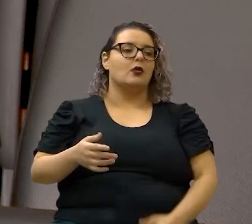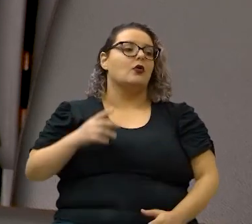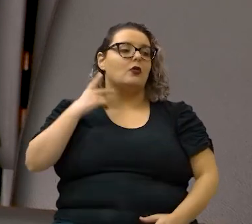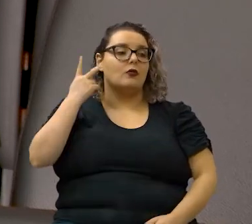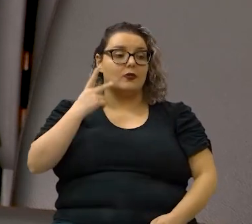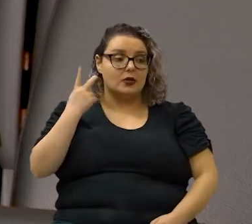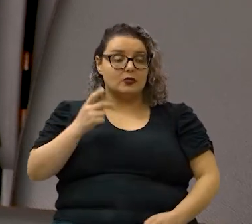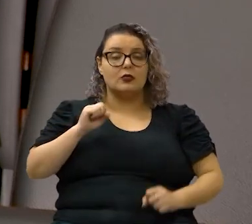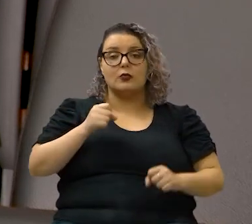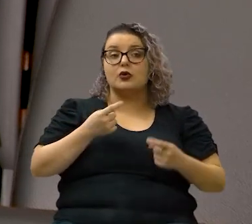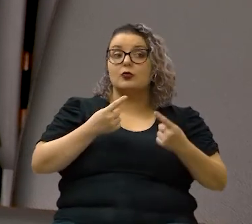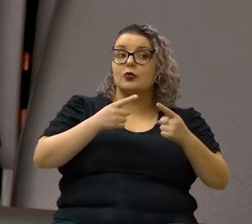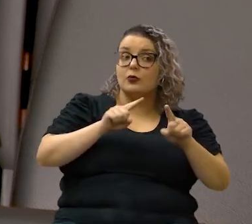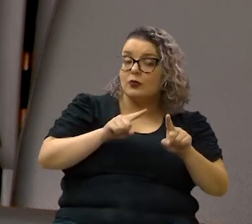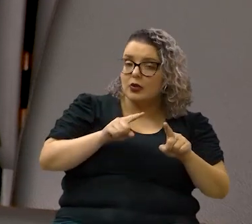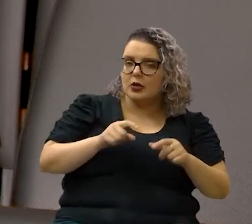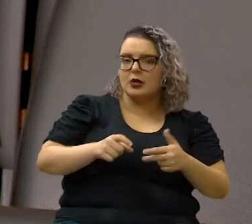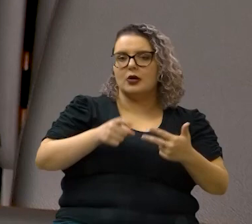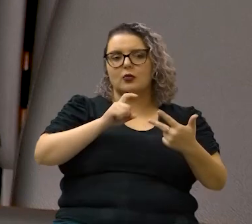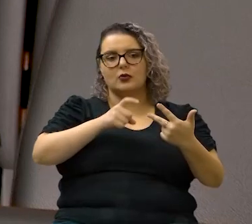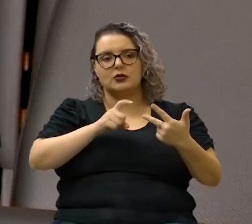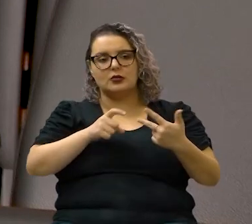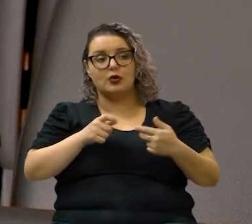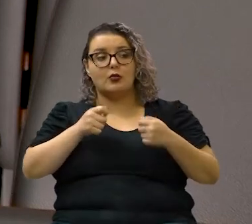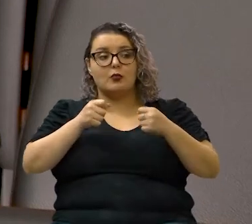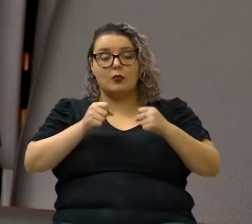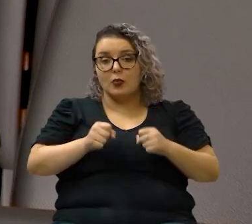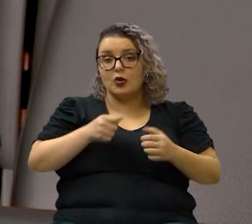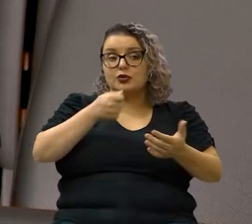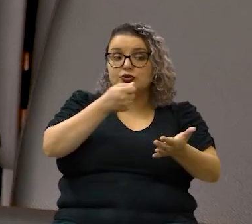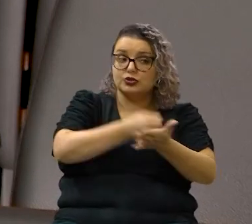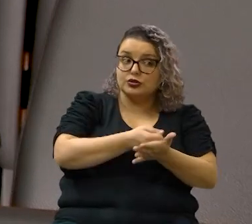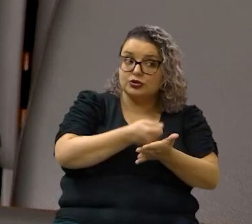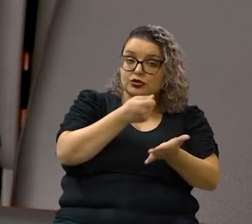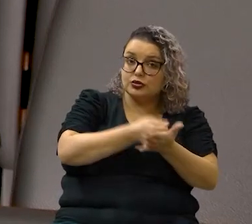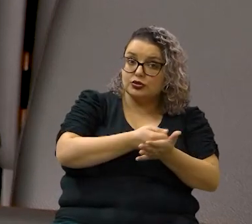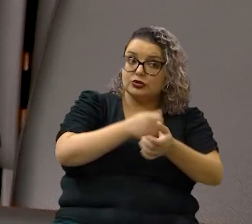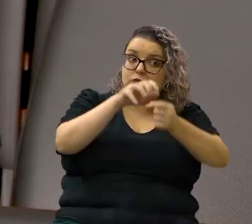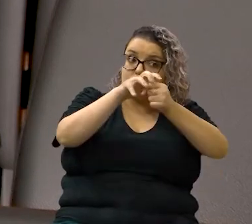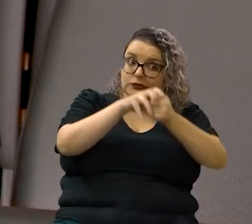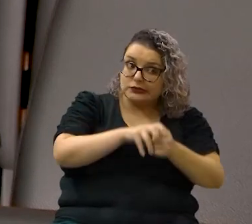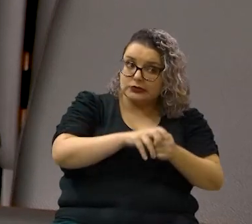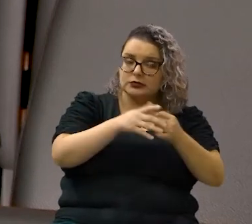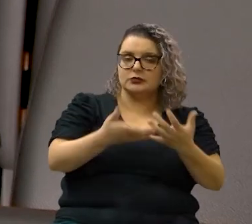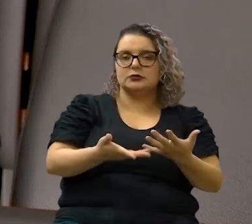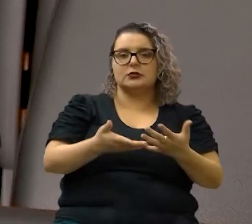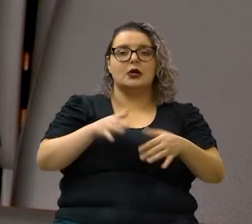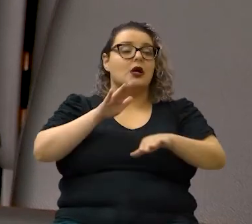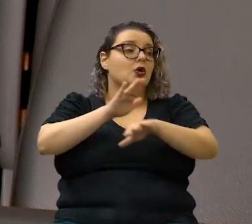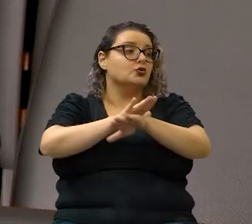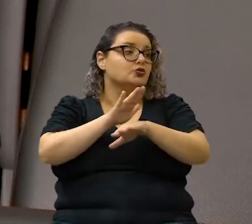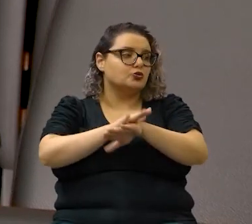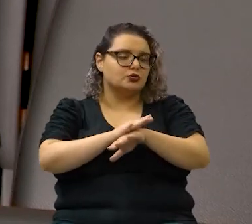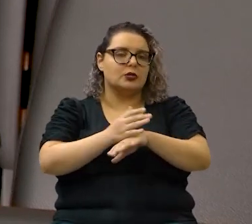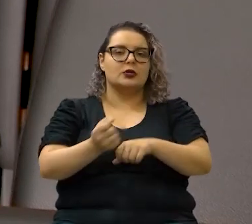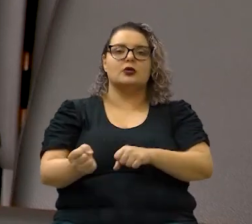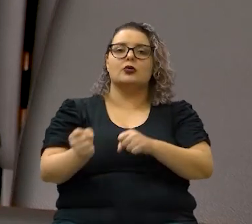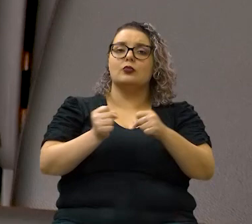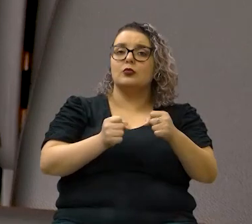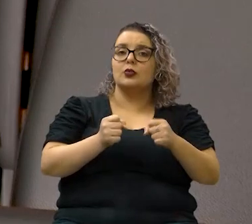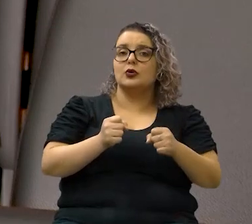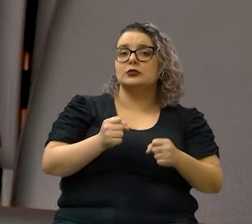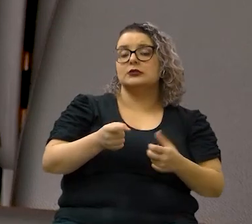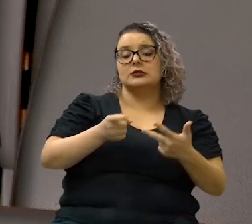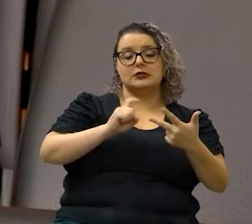pode provocar o Poder Executivo, pode pressionar, pode ajudar a fazer que o Poder